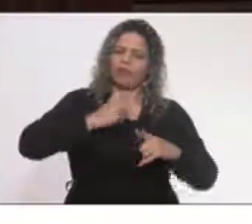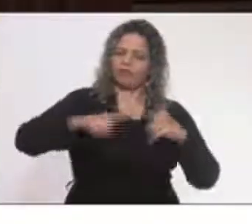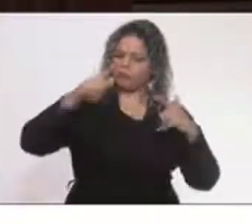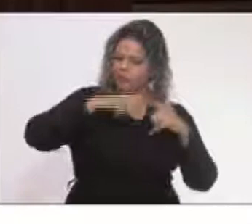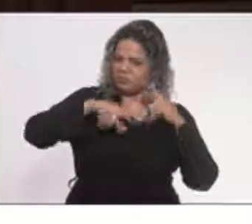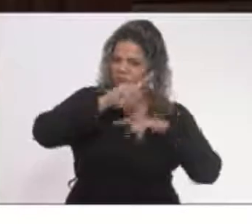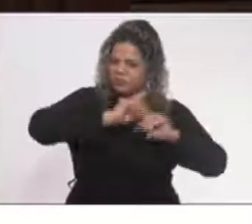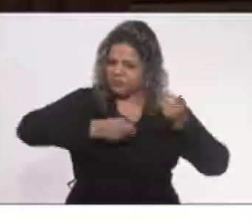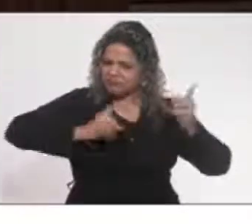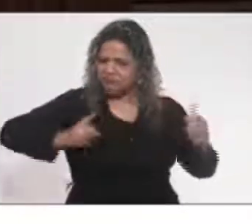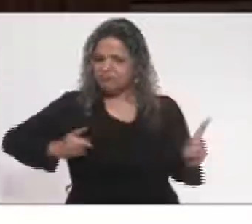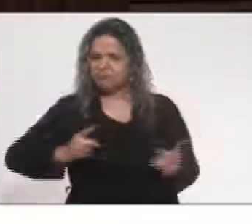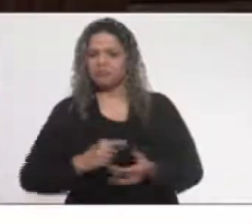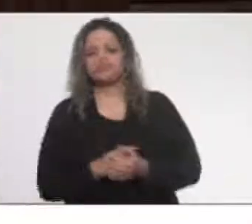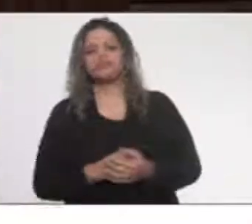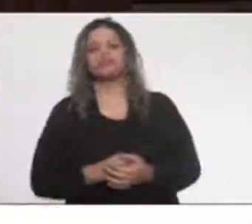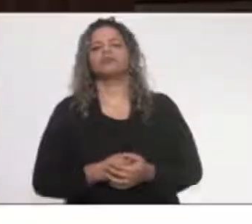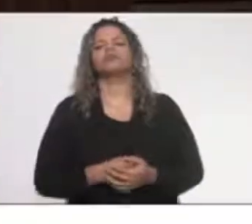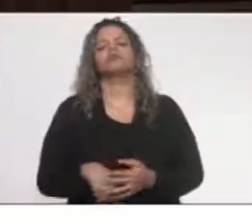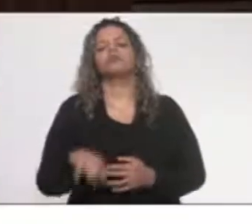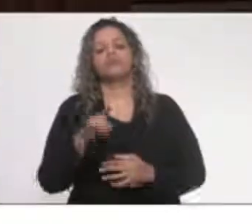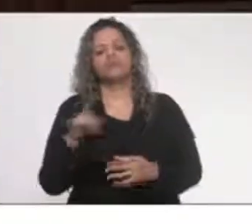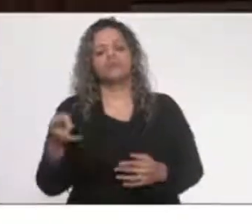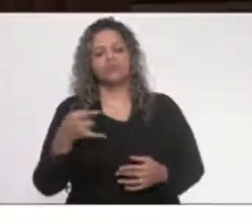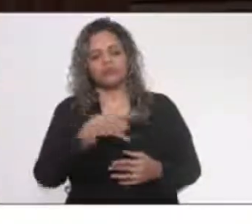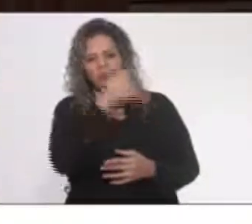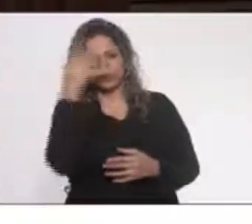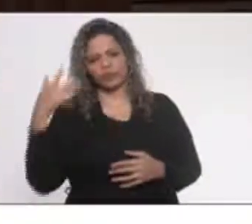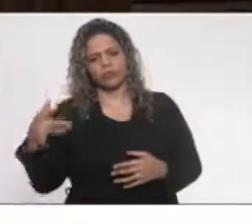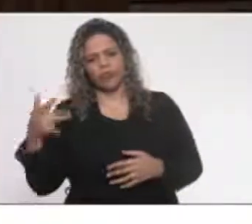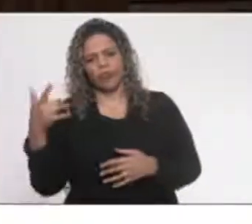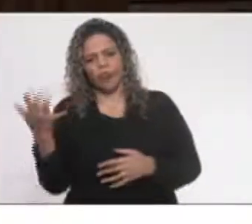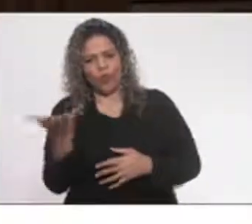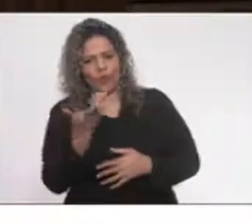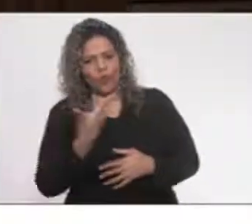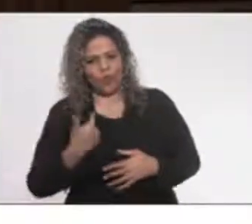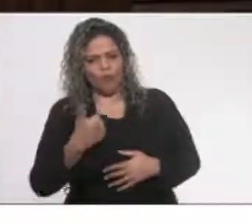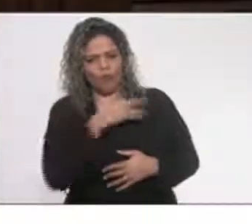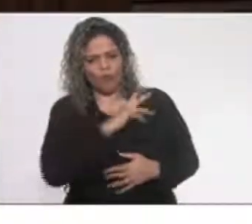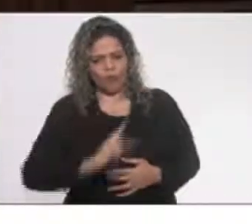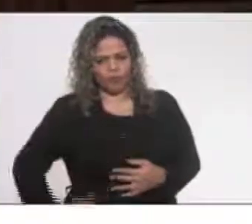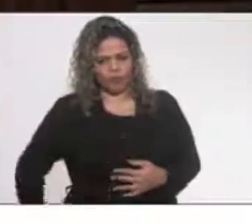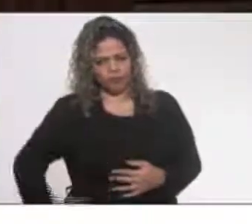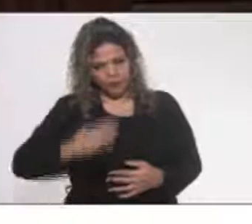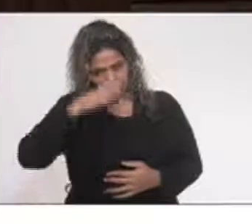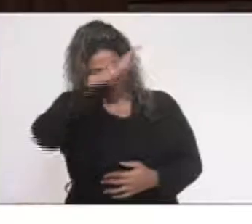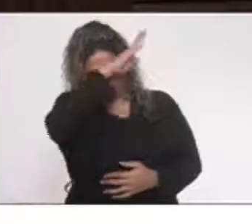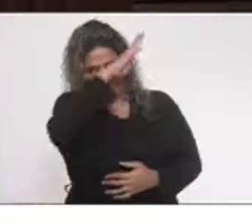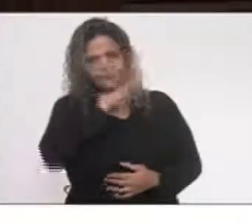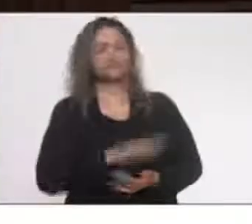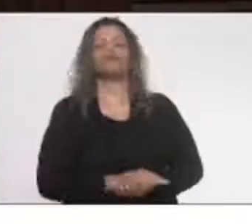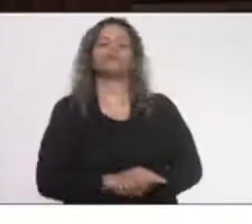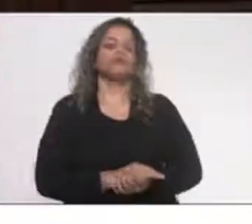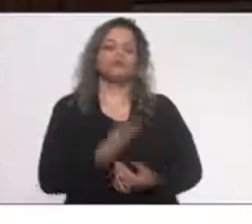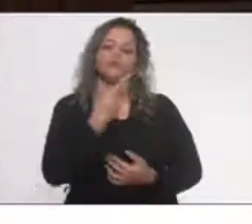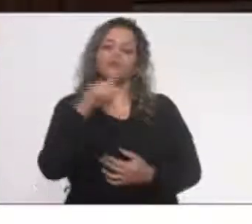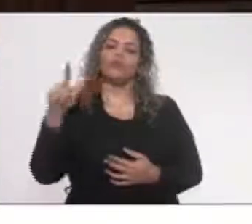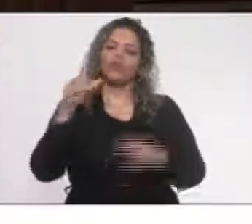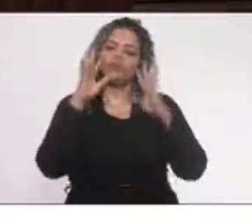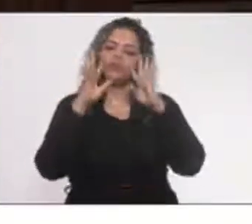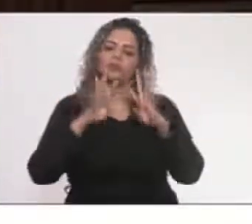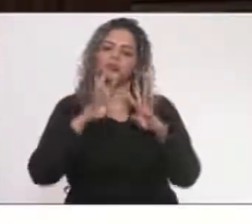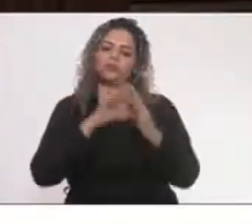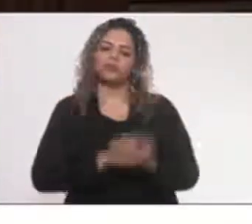ultrajada por esse desqualificado que hoje responde pela presidência da República. Outro aspecto que chamou a